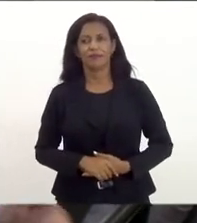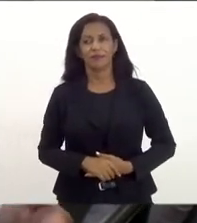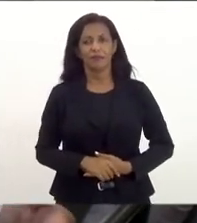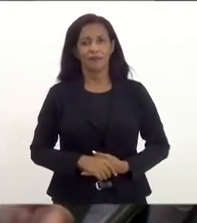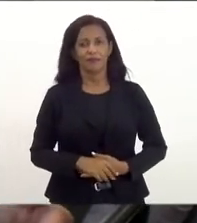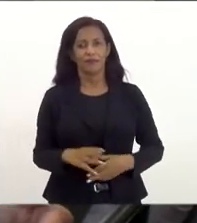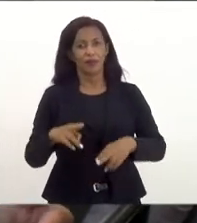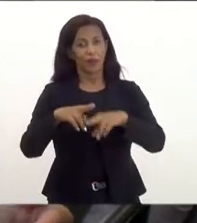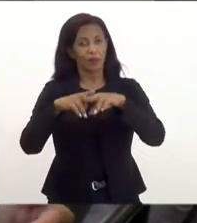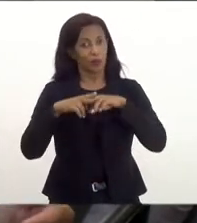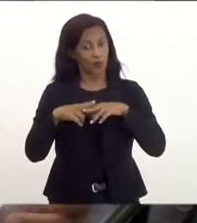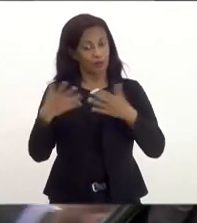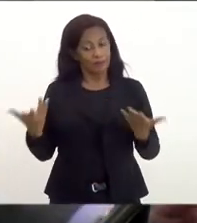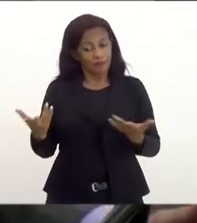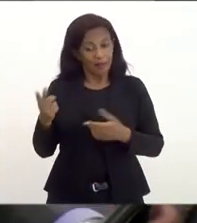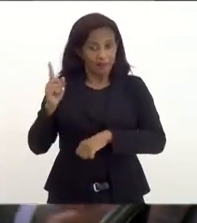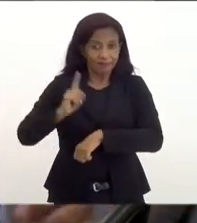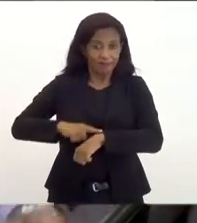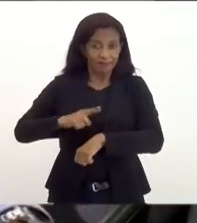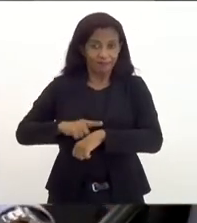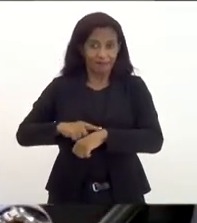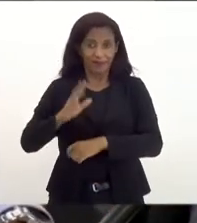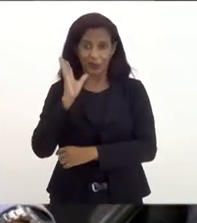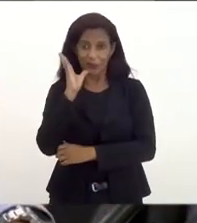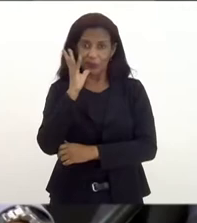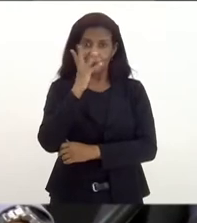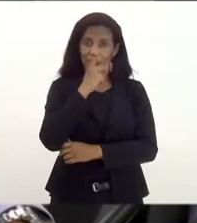e por isso é que leva tanto tempo agora